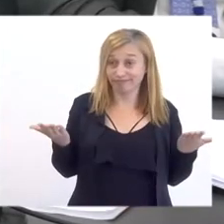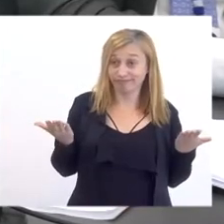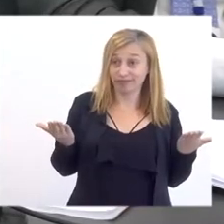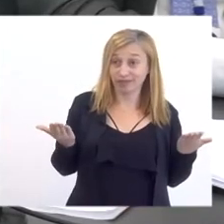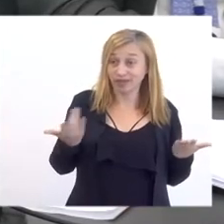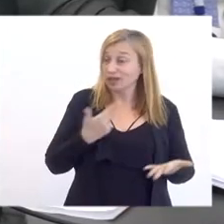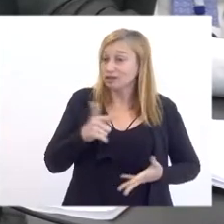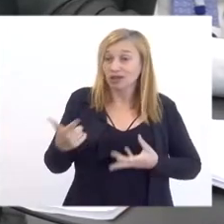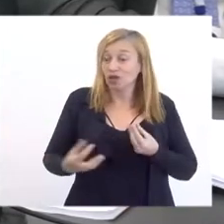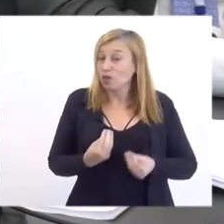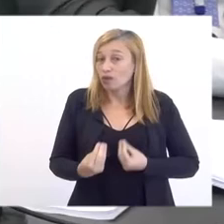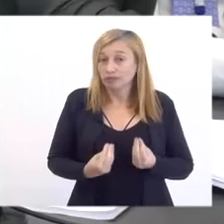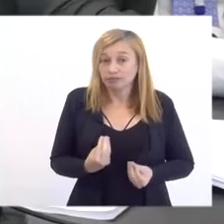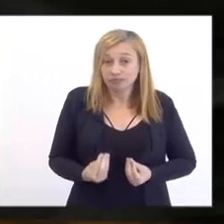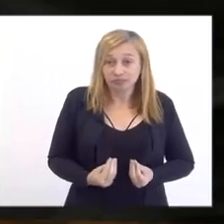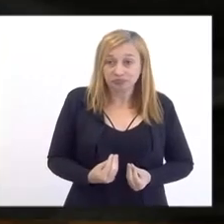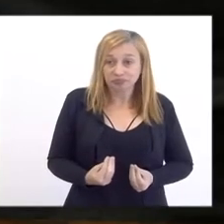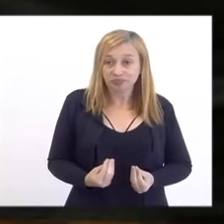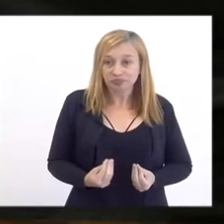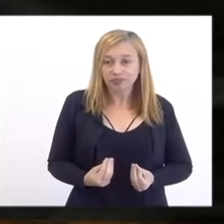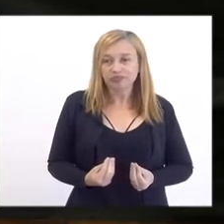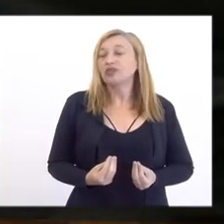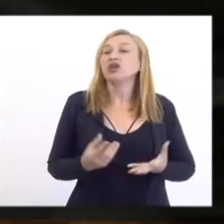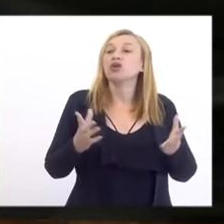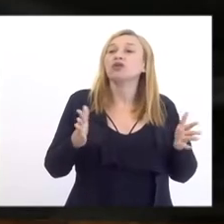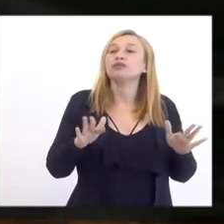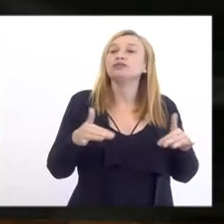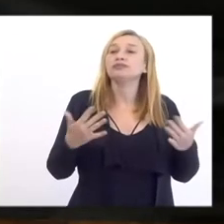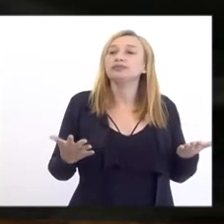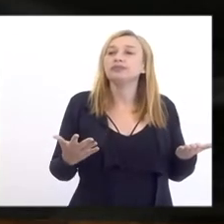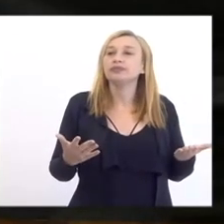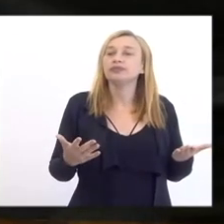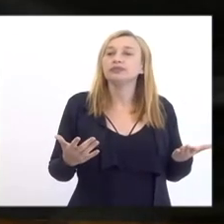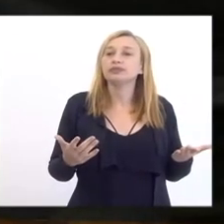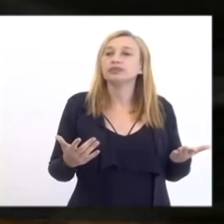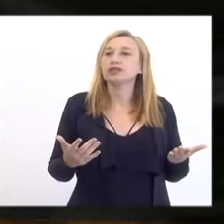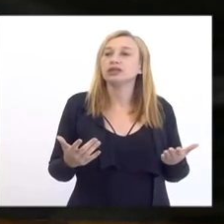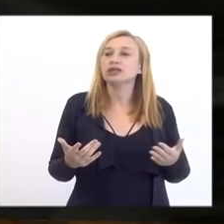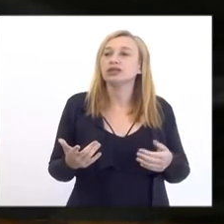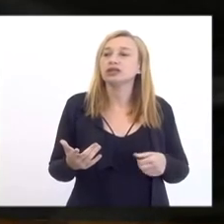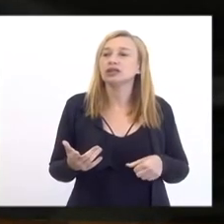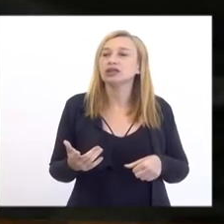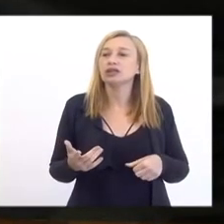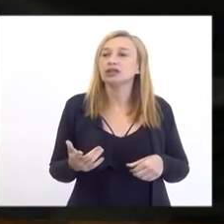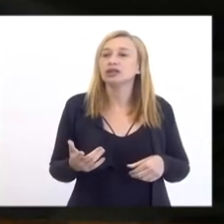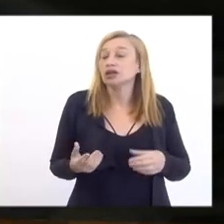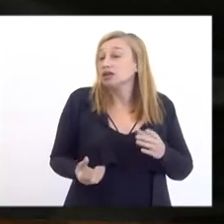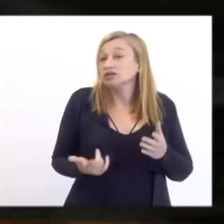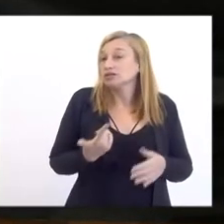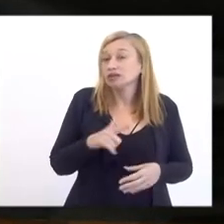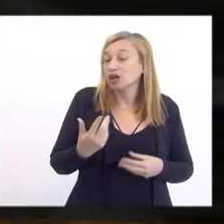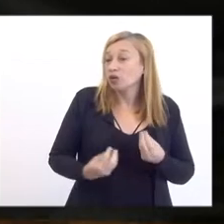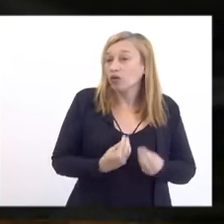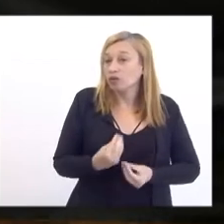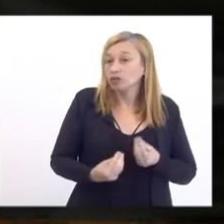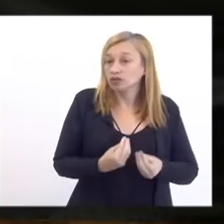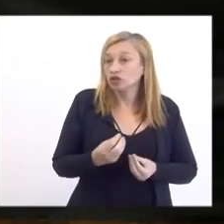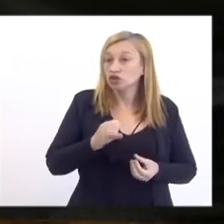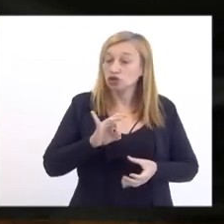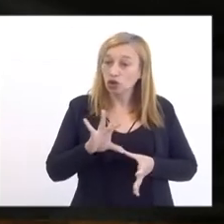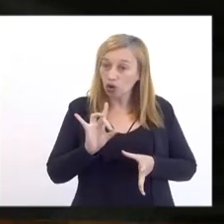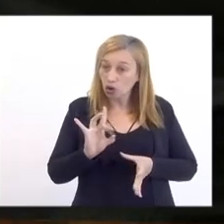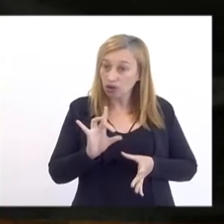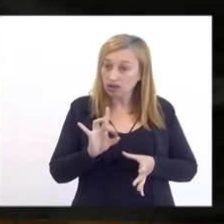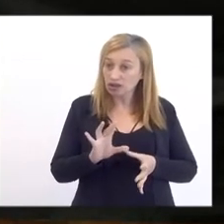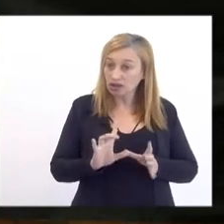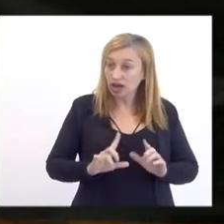não tem previsão regimental. A gente está em que ponto, hein, Márcio Pacheco? Não tem previsão regimental. A não ser que criemos aqui agora, na ausência